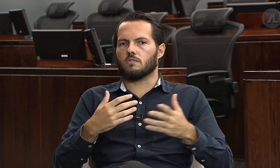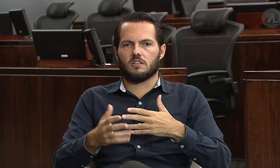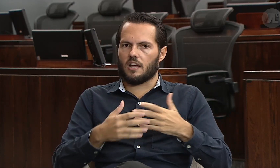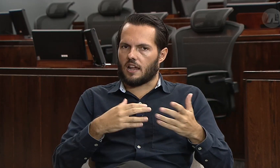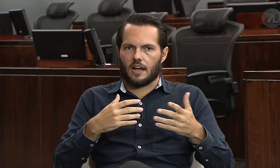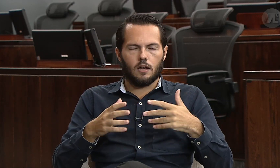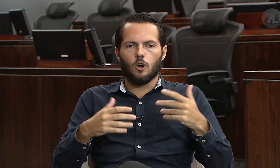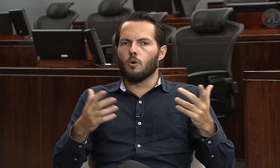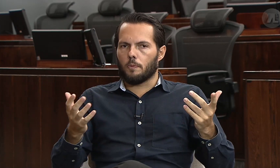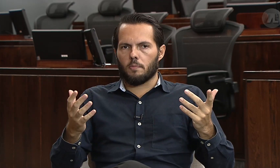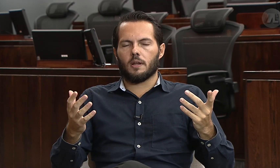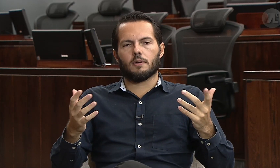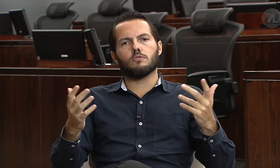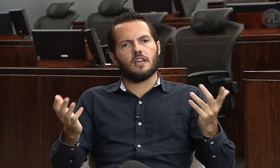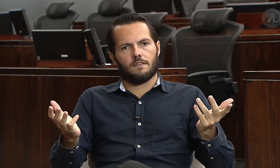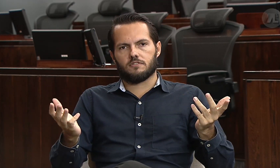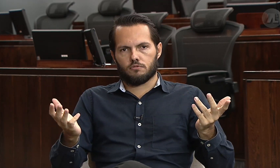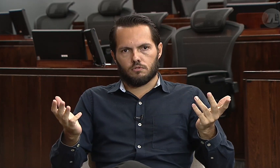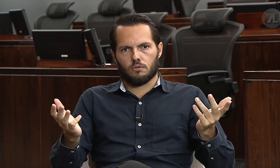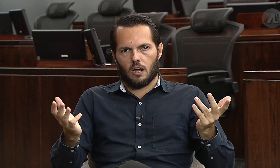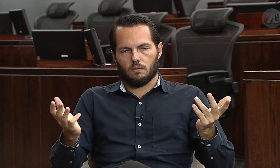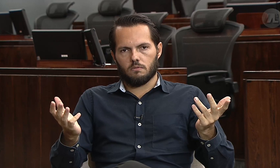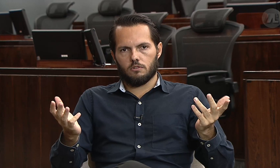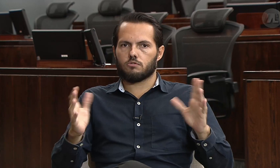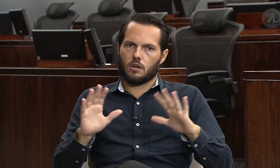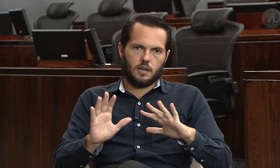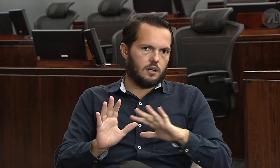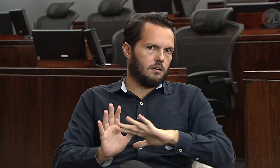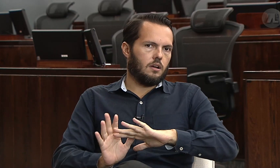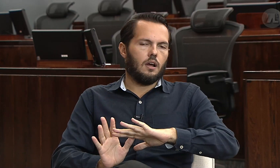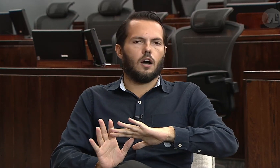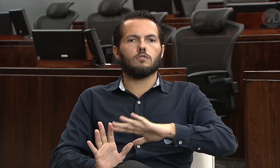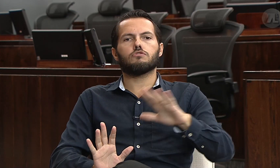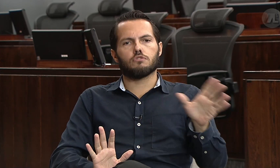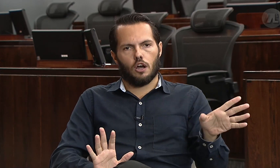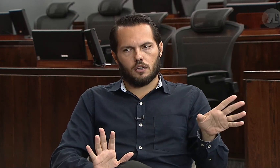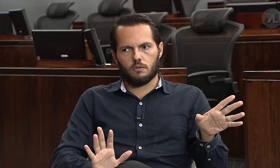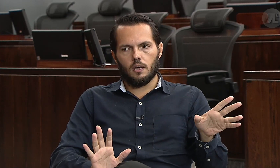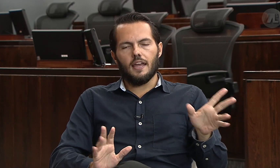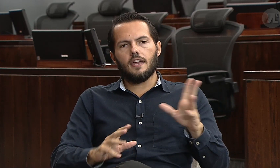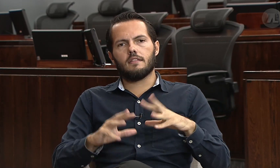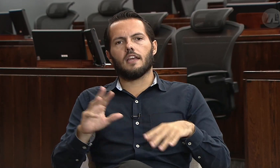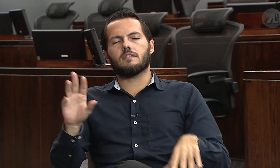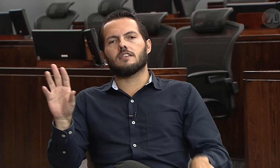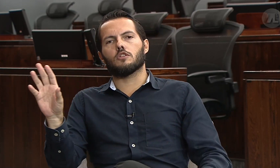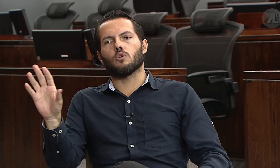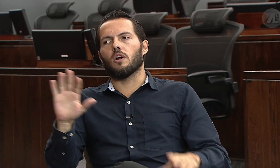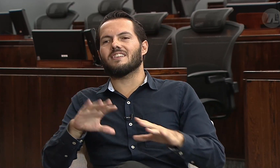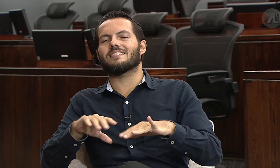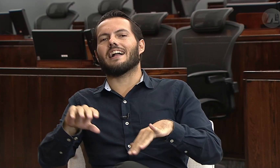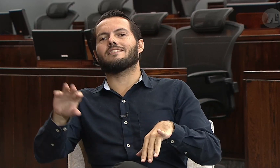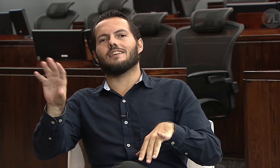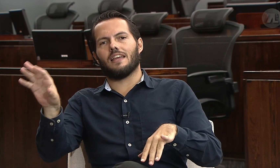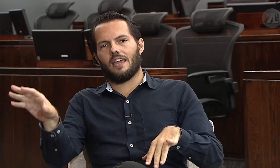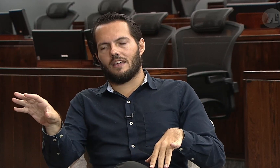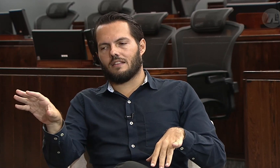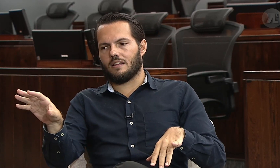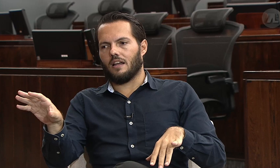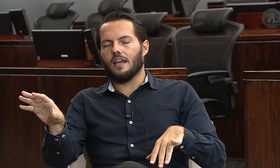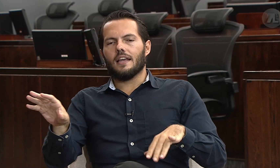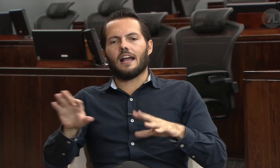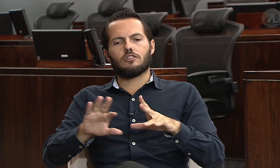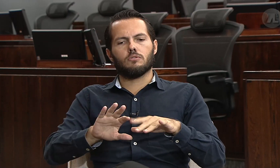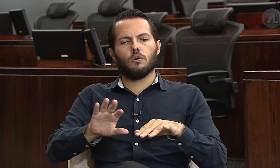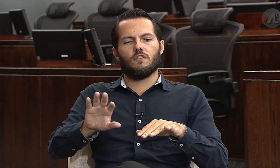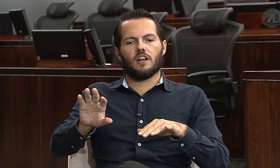despesas sem considerar o problema do déficit estrutural. Isso é algo histórico. E tem setores à